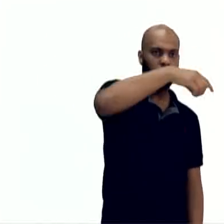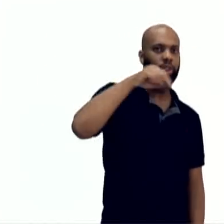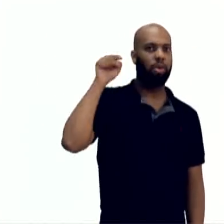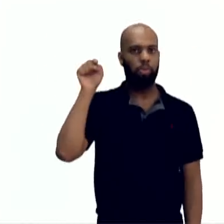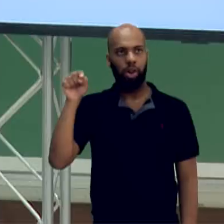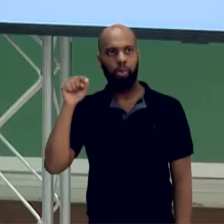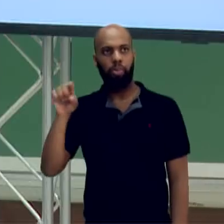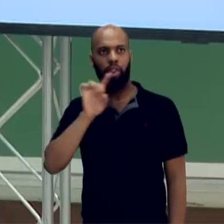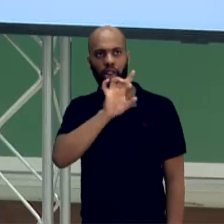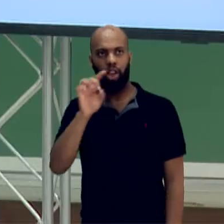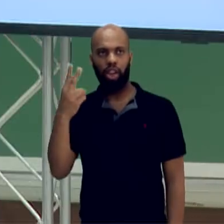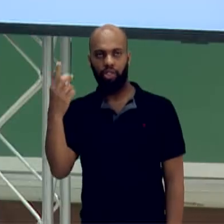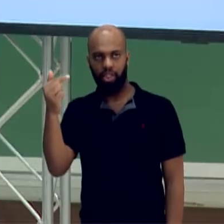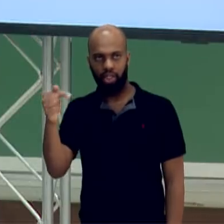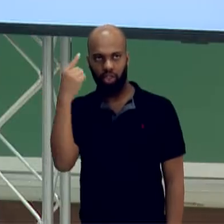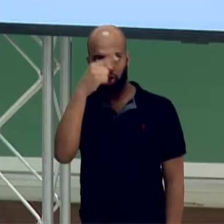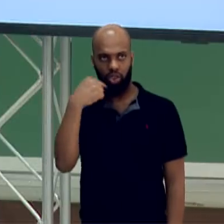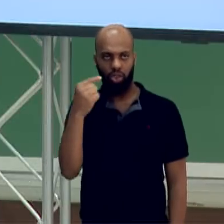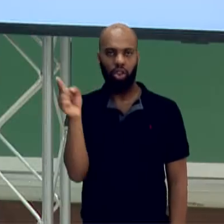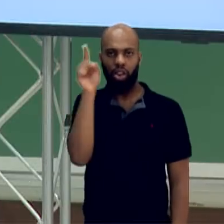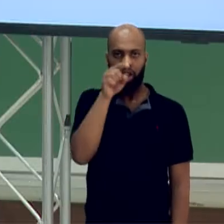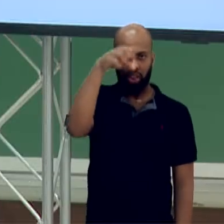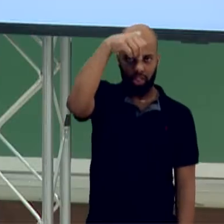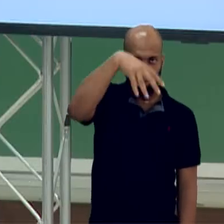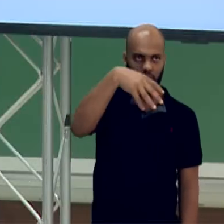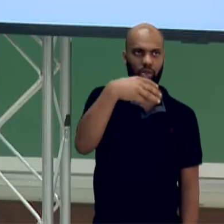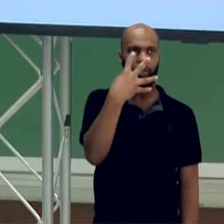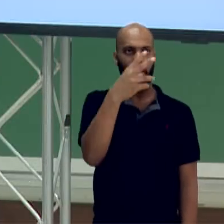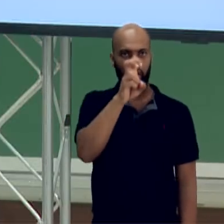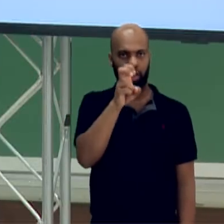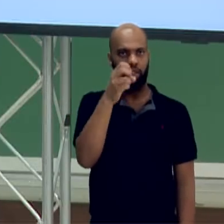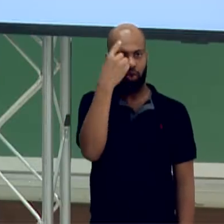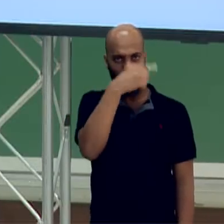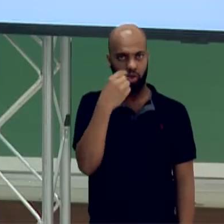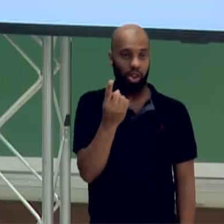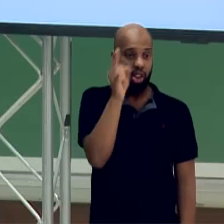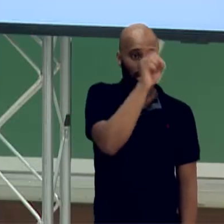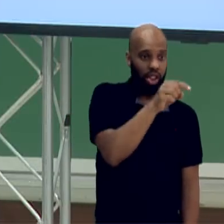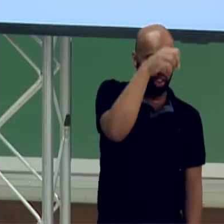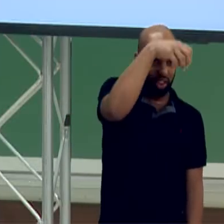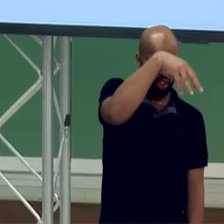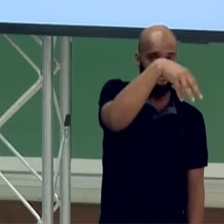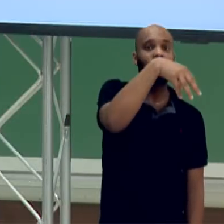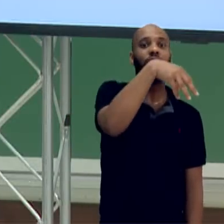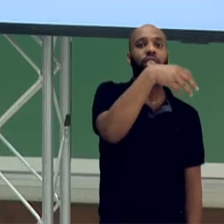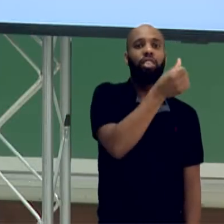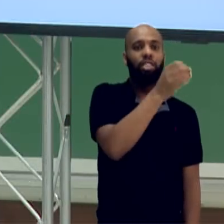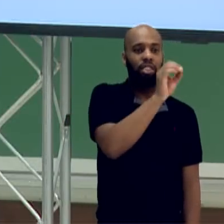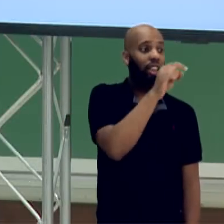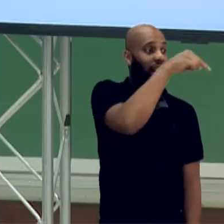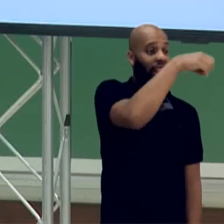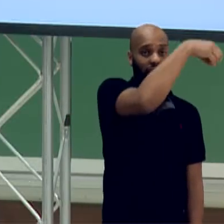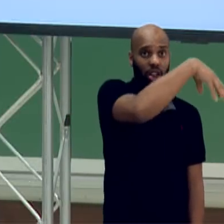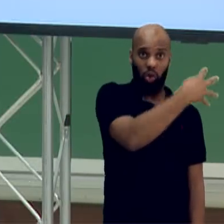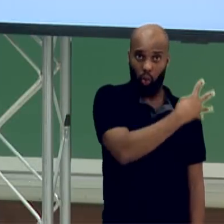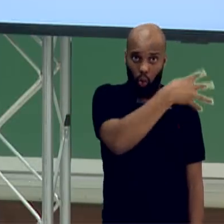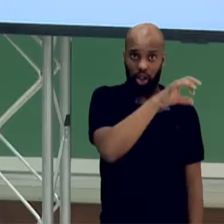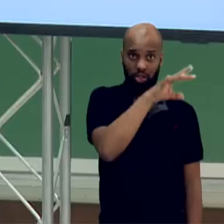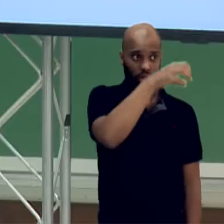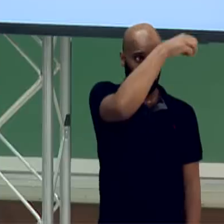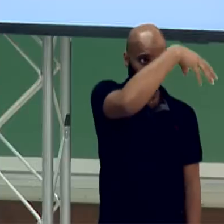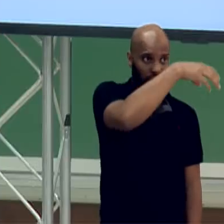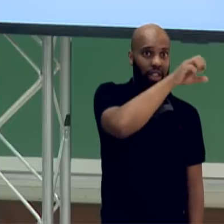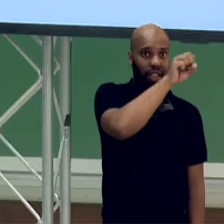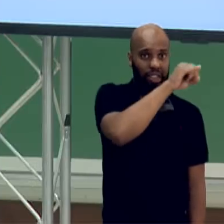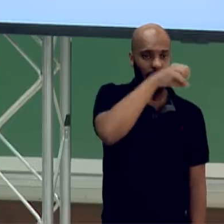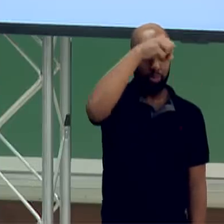a segunda a 45 horas, a terceira a 60 e a quarta só acende quando as outras 3 estão acesas ao mesmo